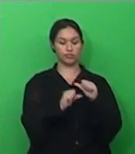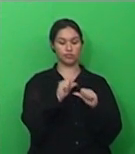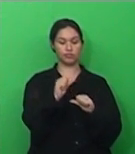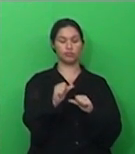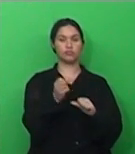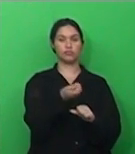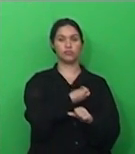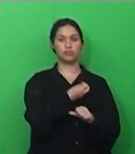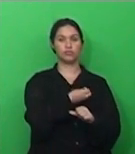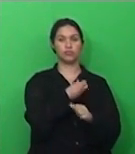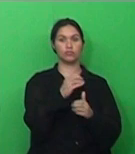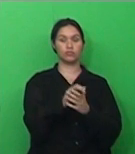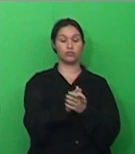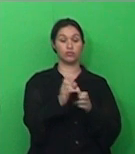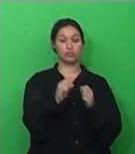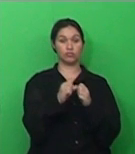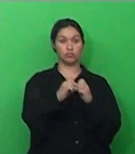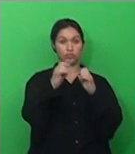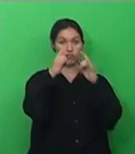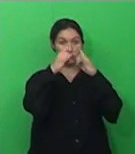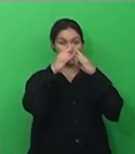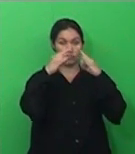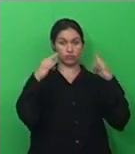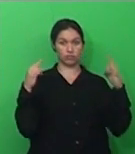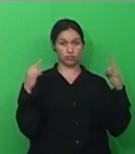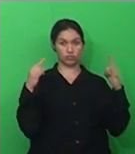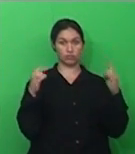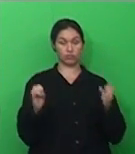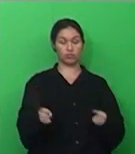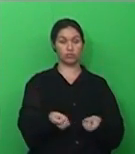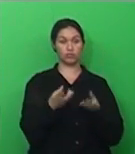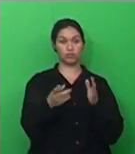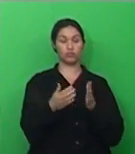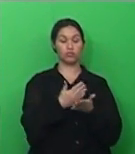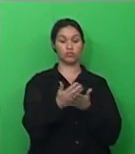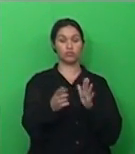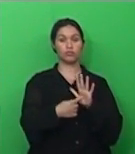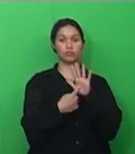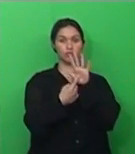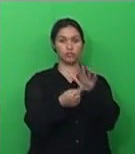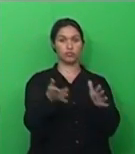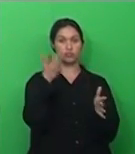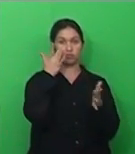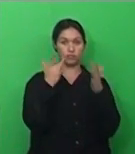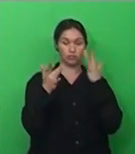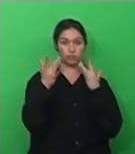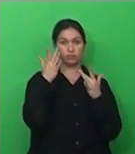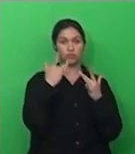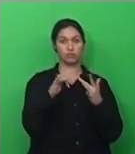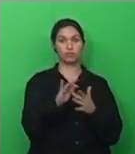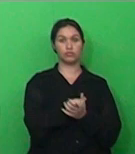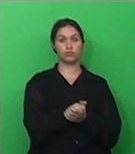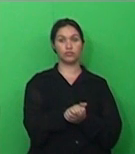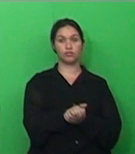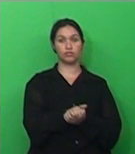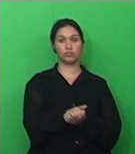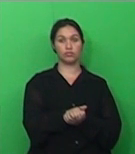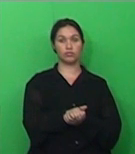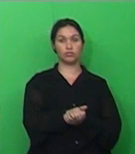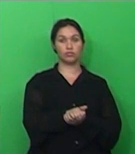uma pequena lona de circo para apresentar teatro de fantoches. O boneco mestre de cerimônias chamava-se